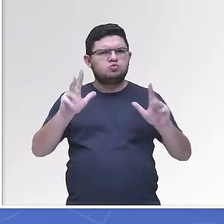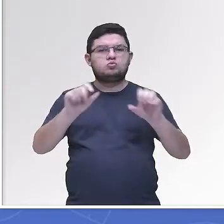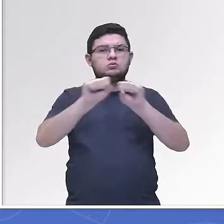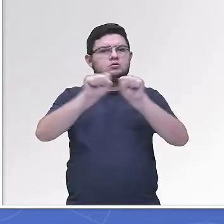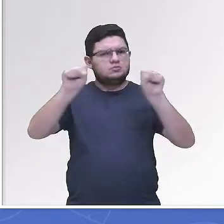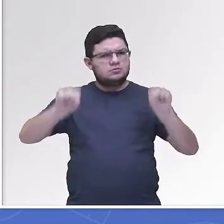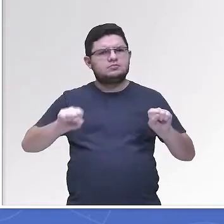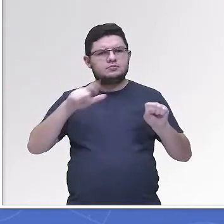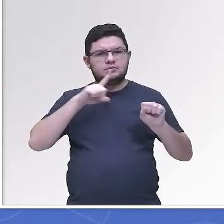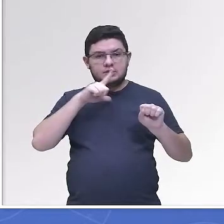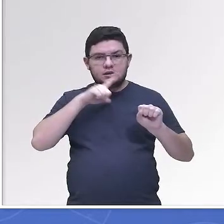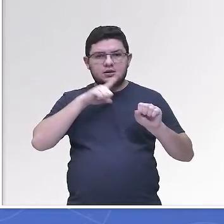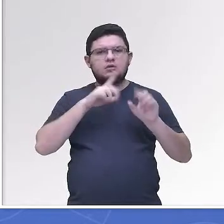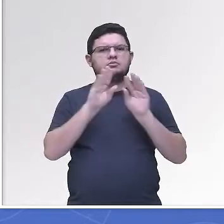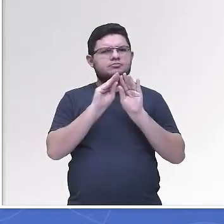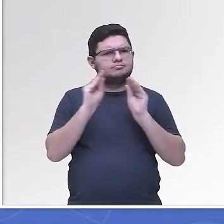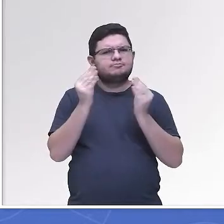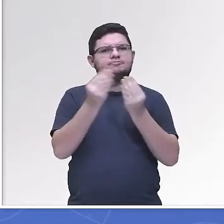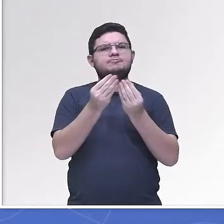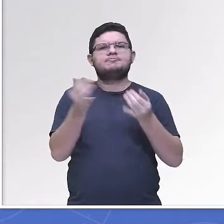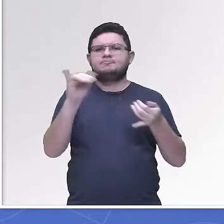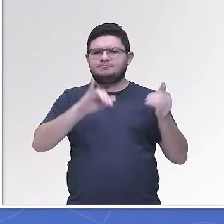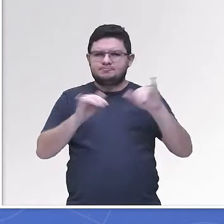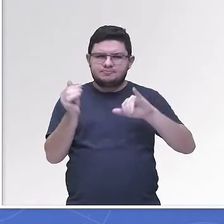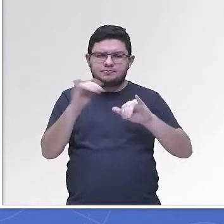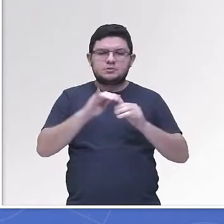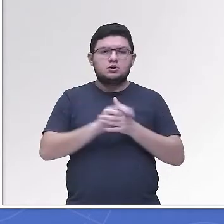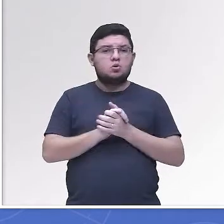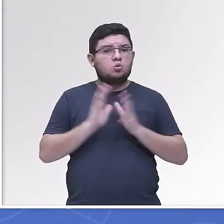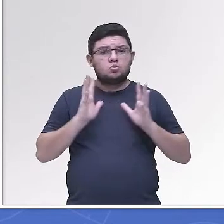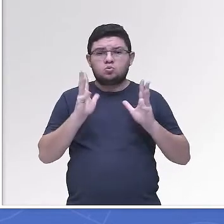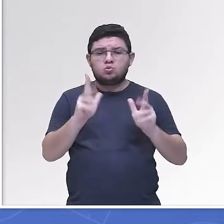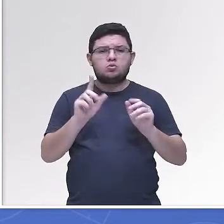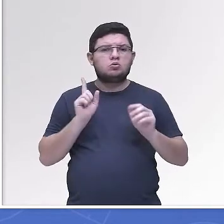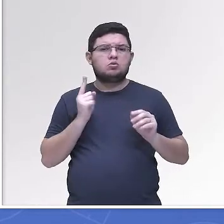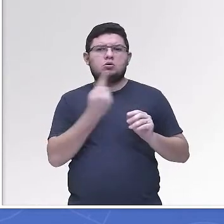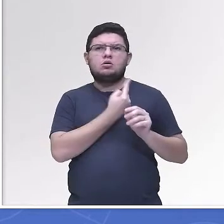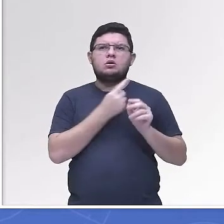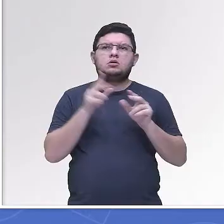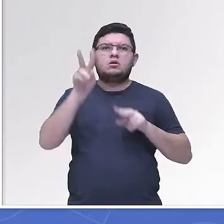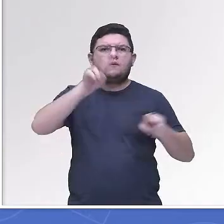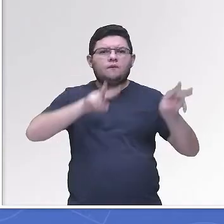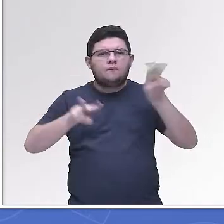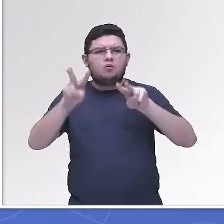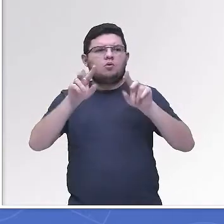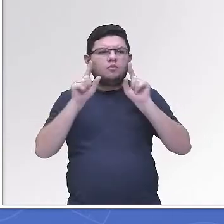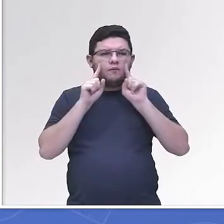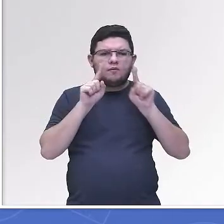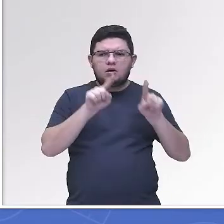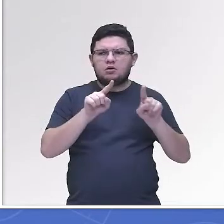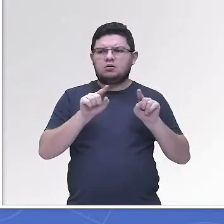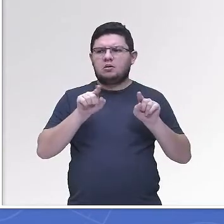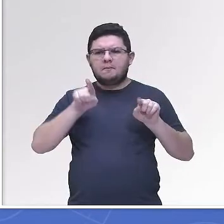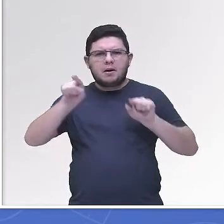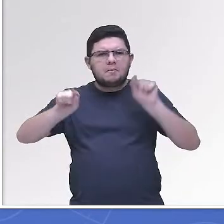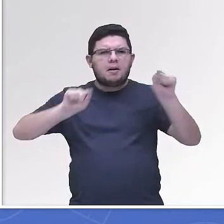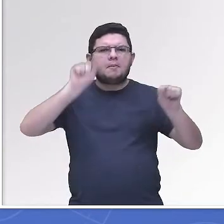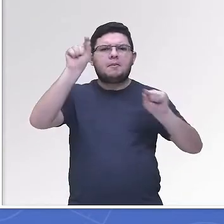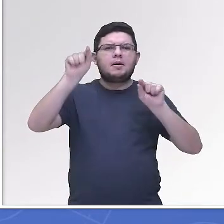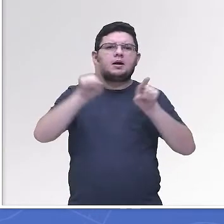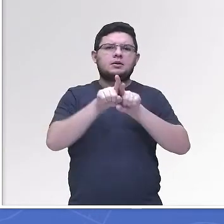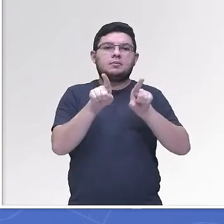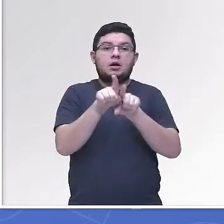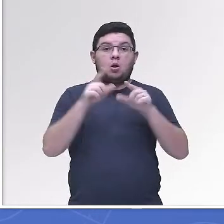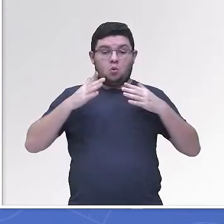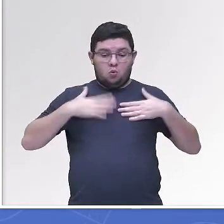volta tem substância química. Tudo onde a gente consegue imaginar tem substância química, inclusive dentro de nós, no